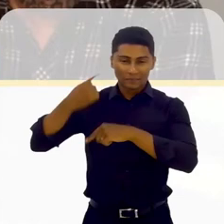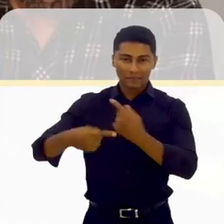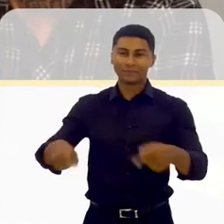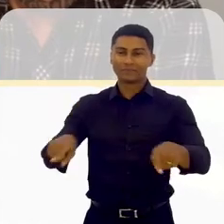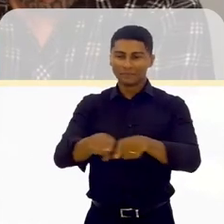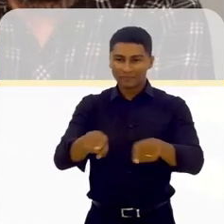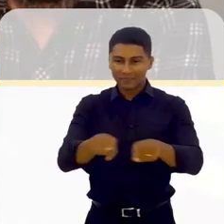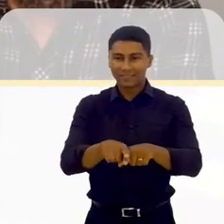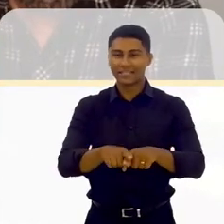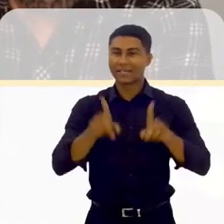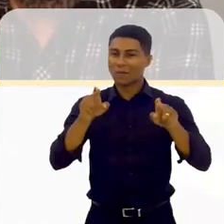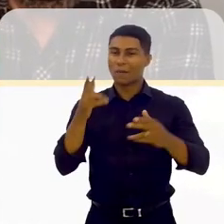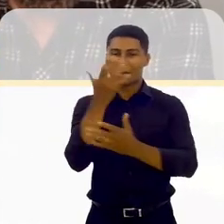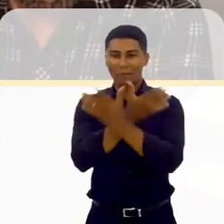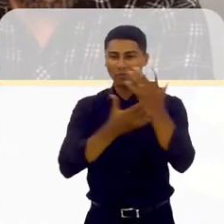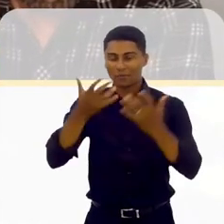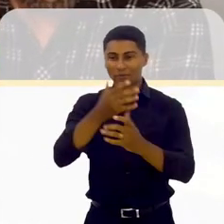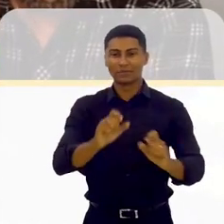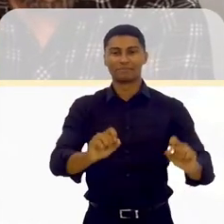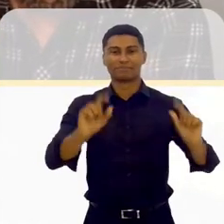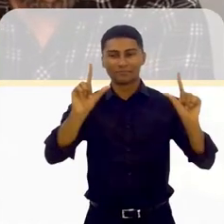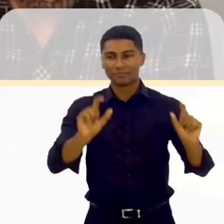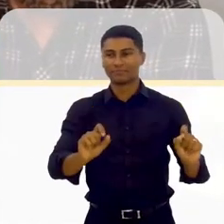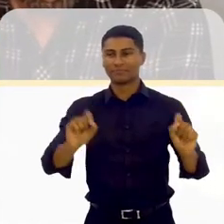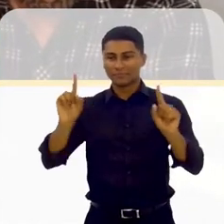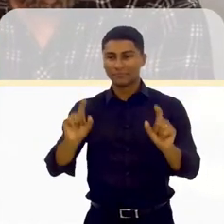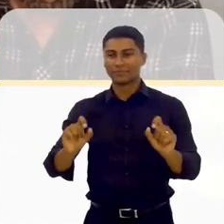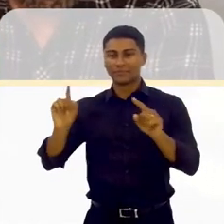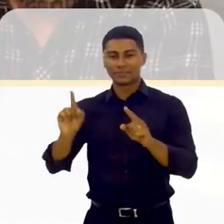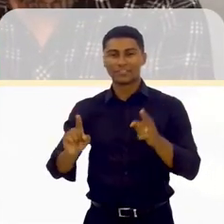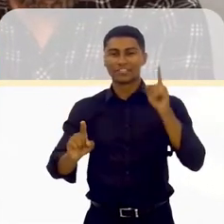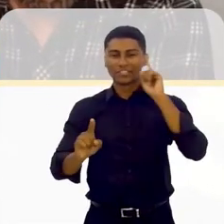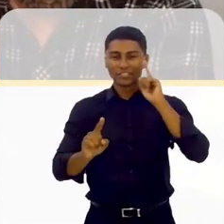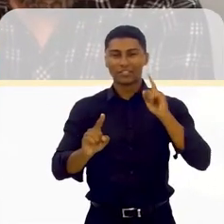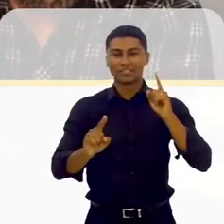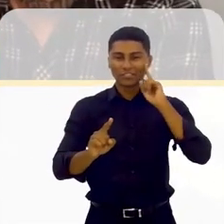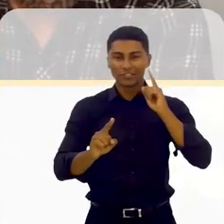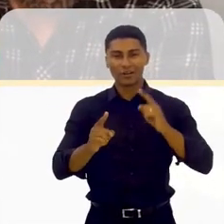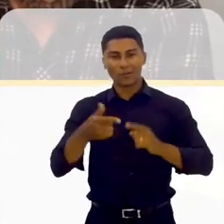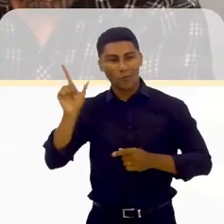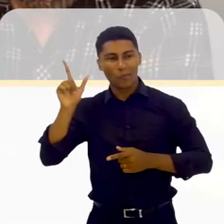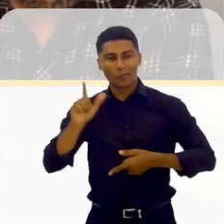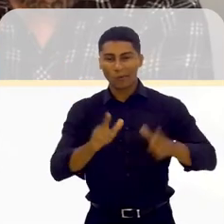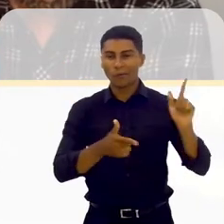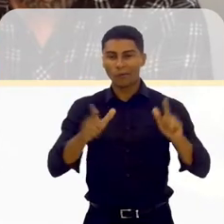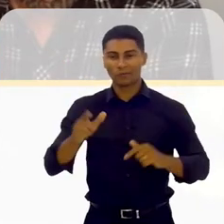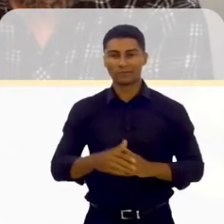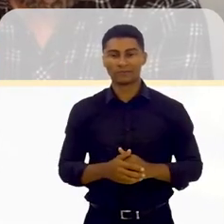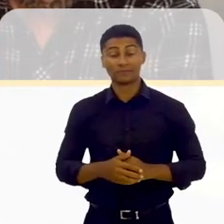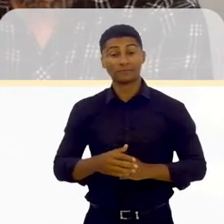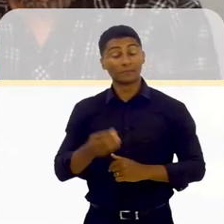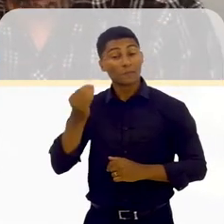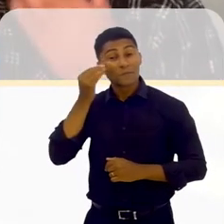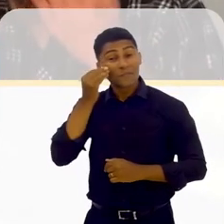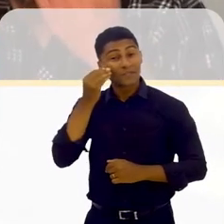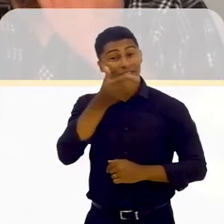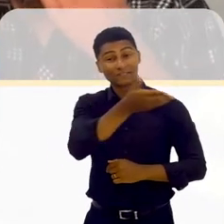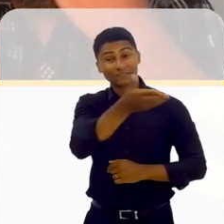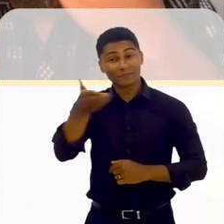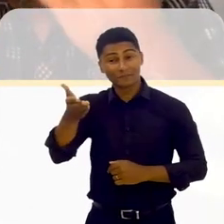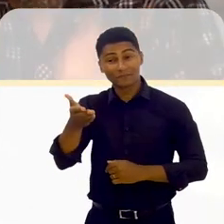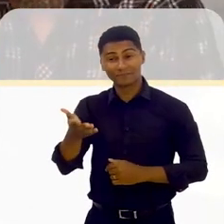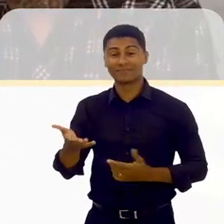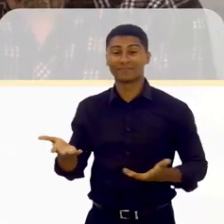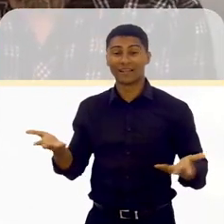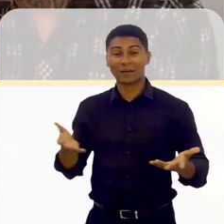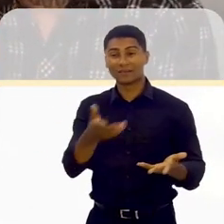repetindo, repetindo, igual música. Sim, sim. Assiste outro dia, porque o programa repete na grade. Beijo para vocês,